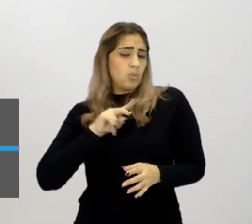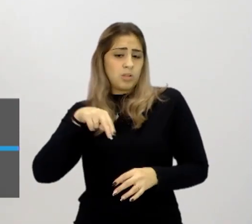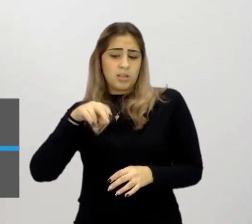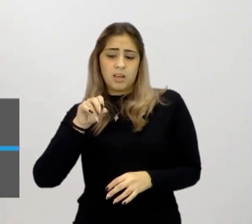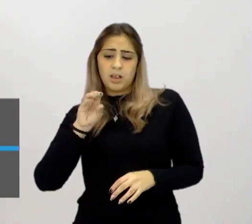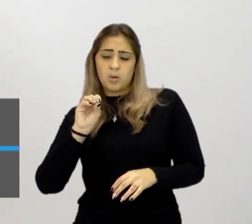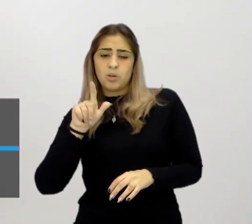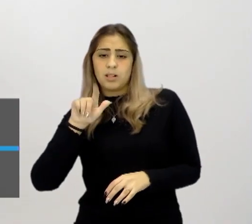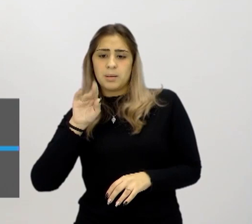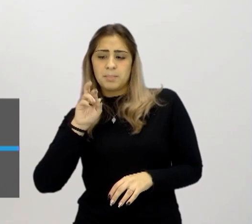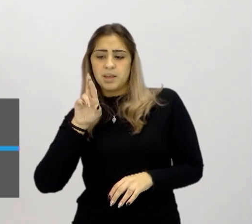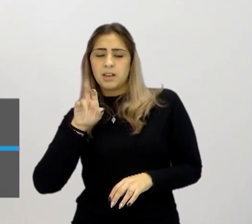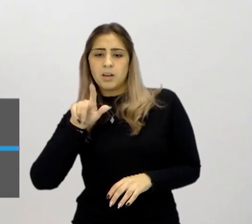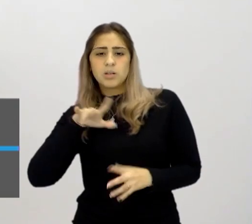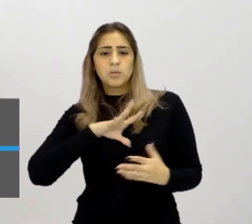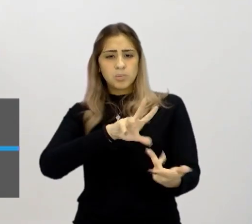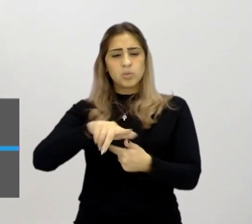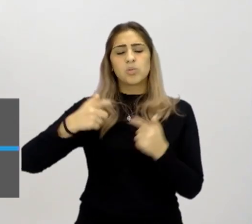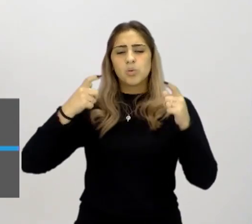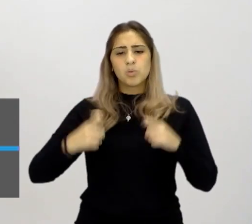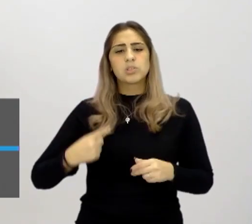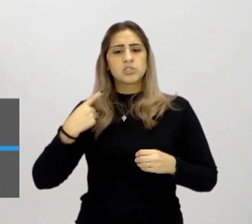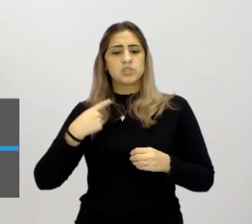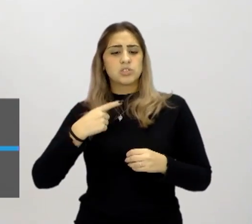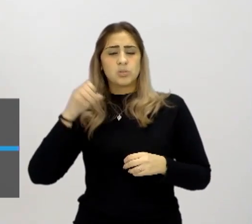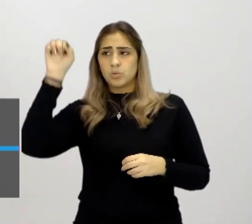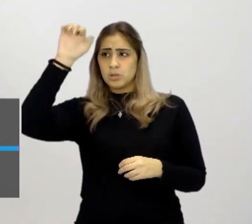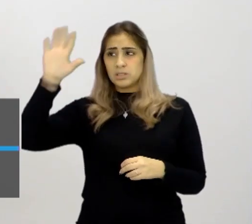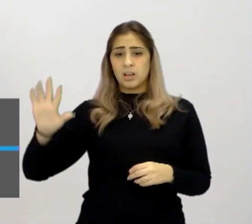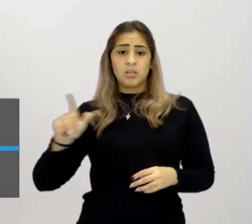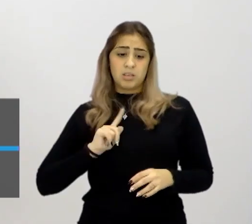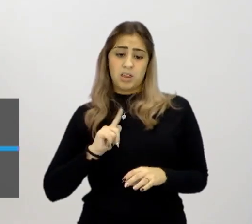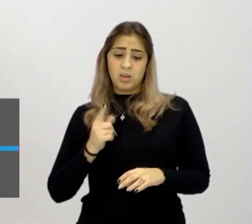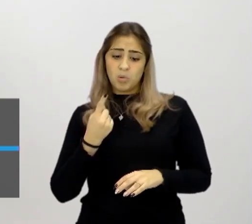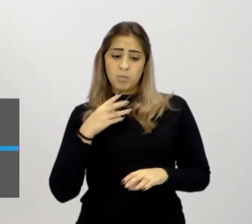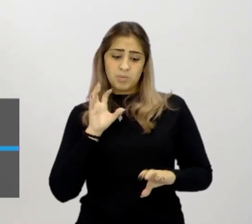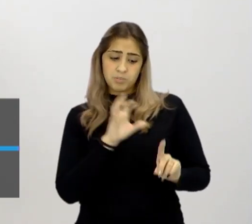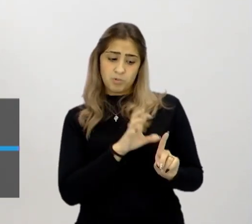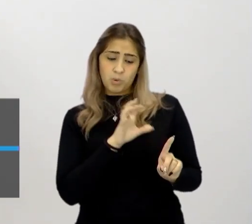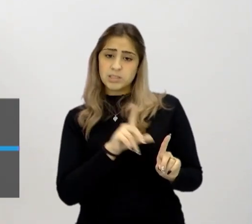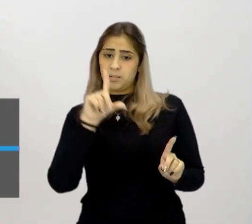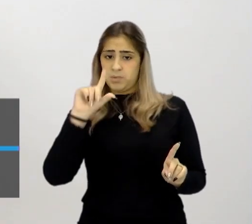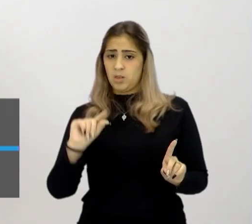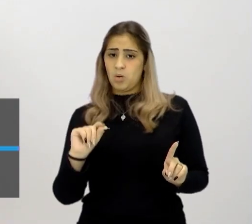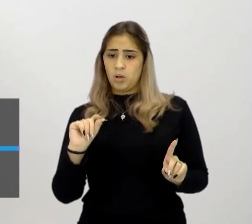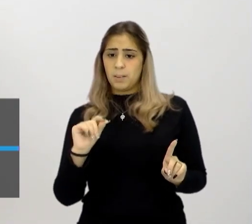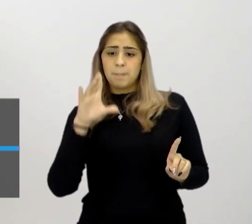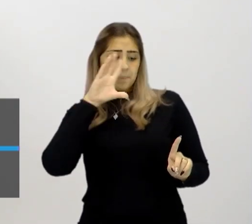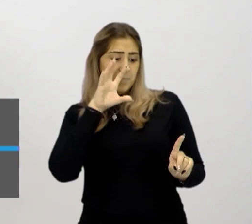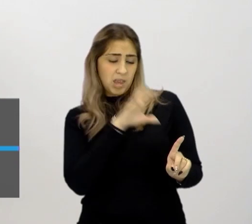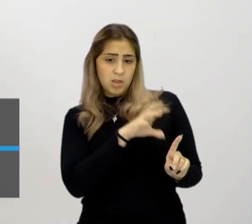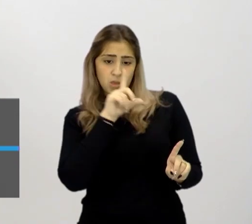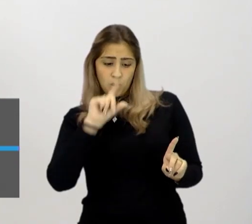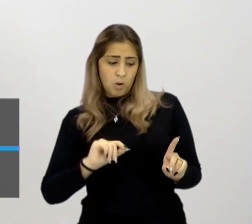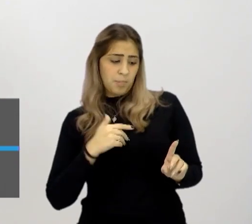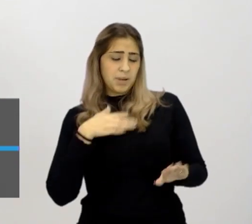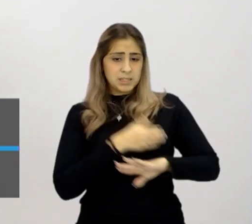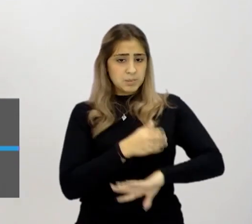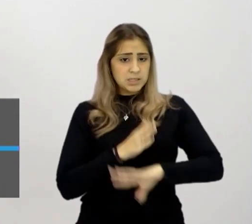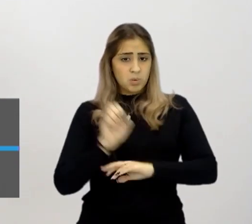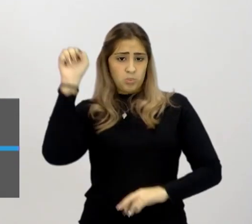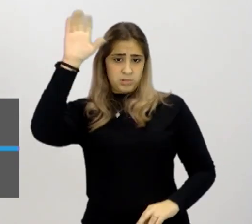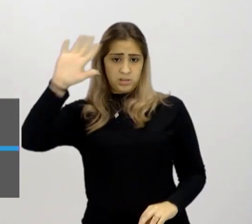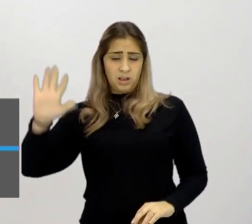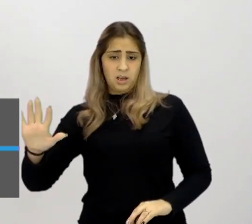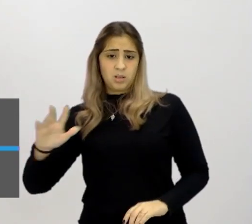é um mundo onde o Estado ele tem uma influência menor. Menor participação do Estado, maior